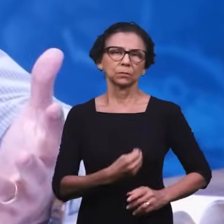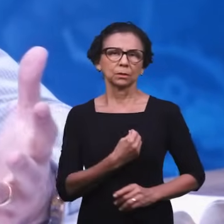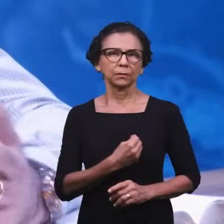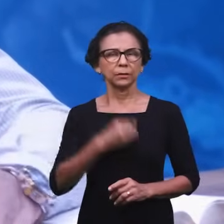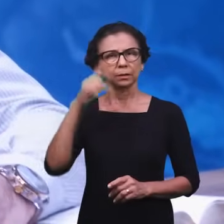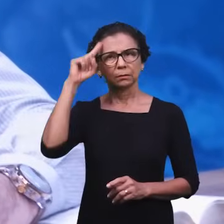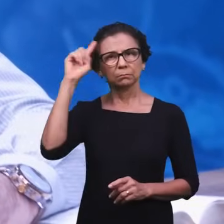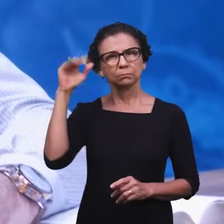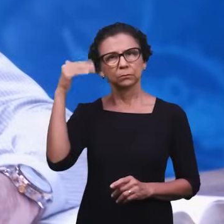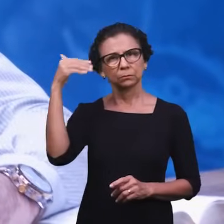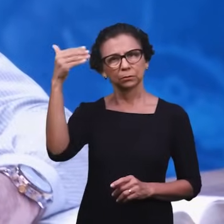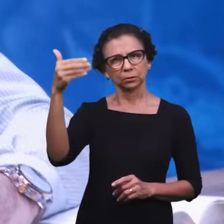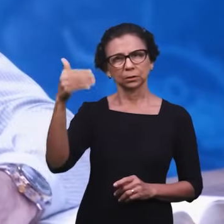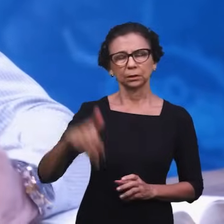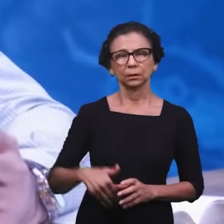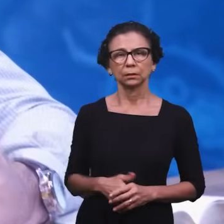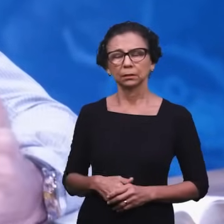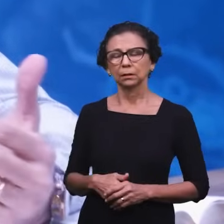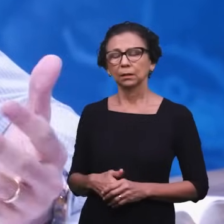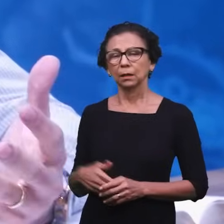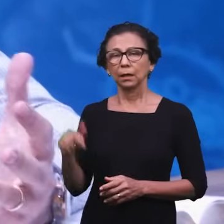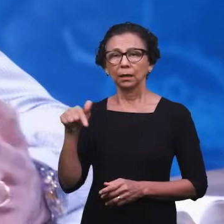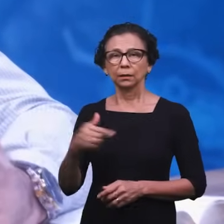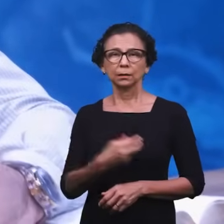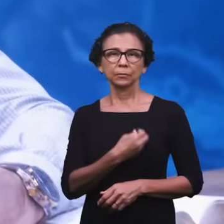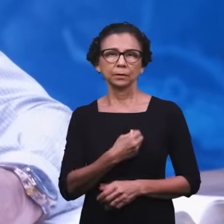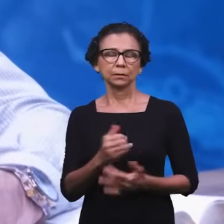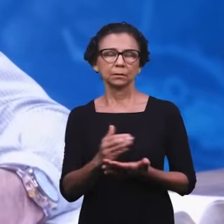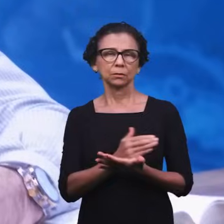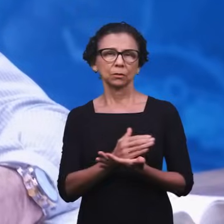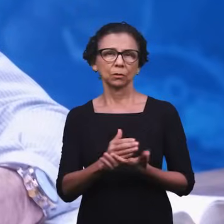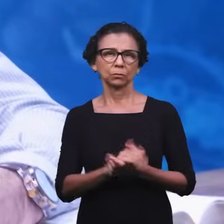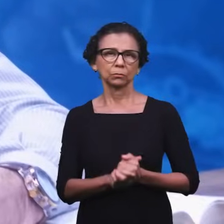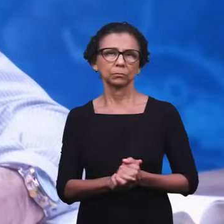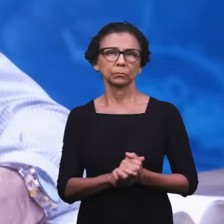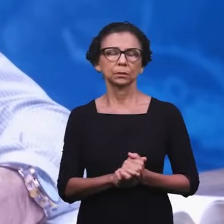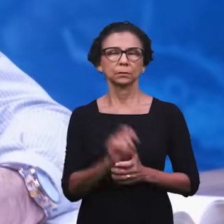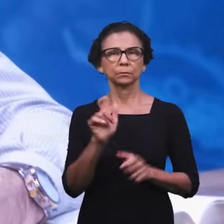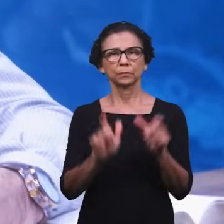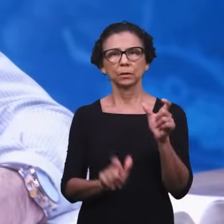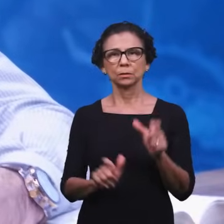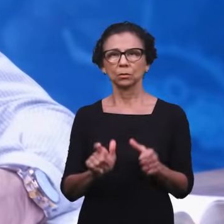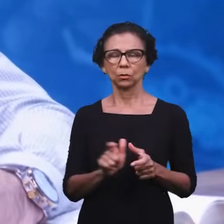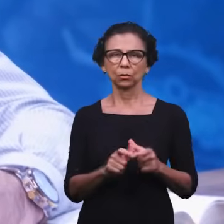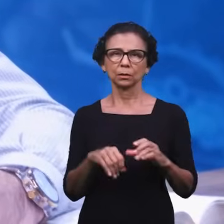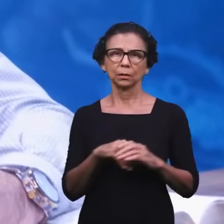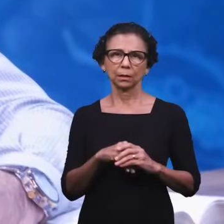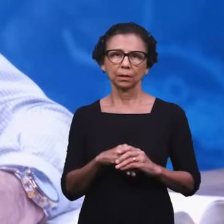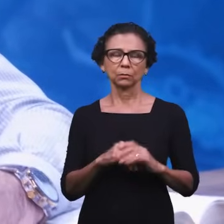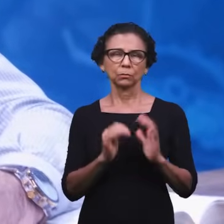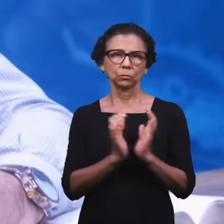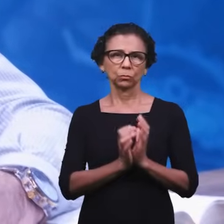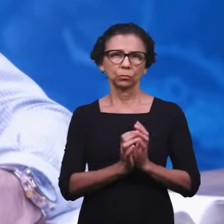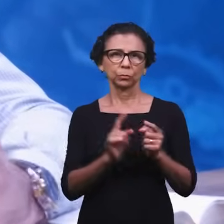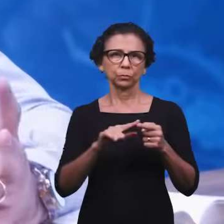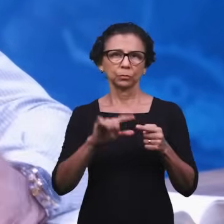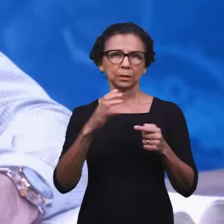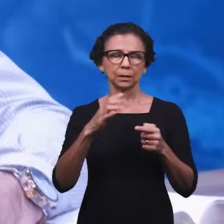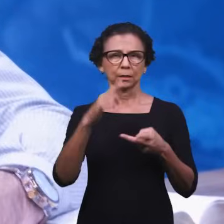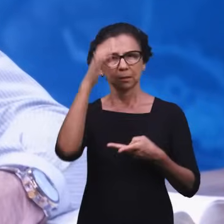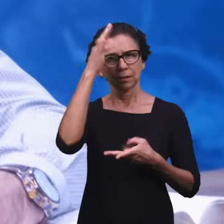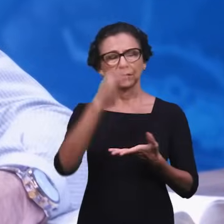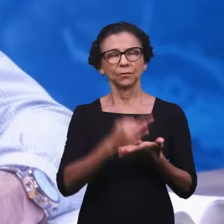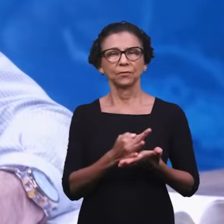estamos aqui com alguns irmãos membros do Grupo Ciência e Fé para poder discorrer a respeito desse assunto.